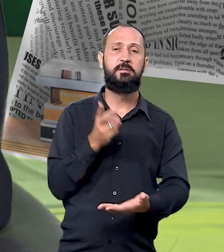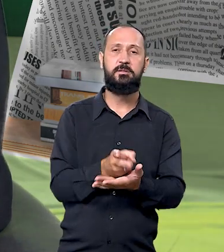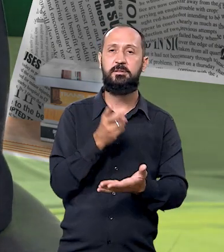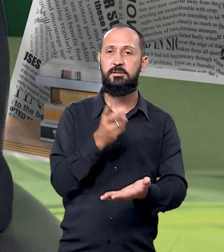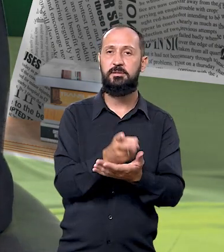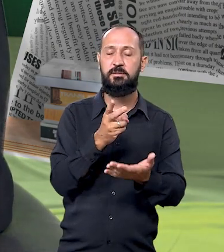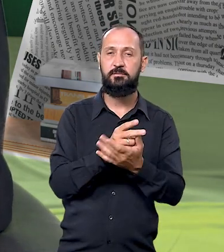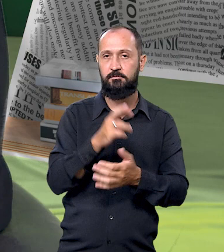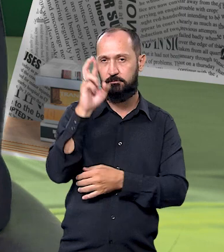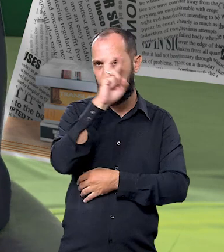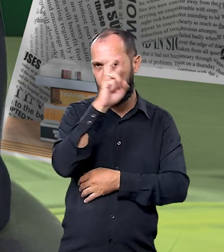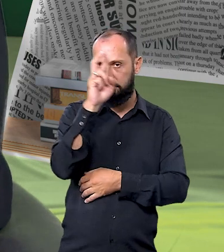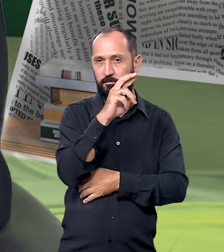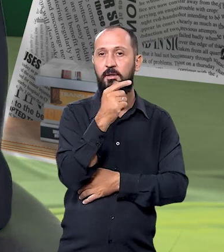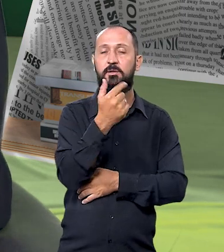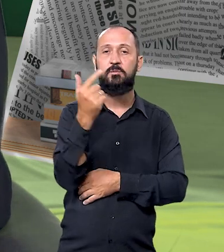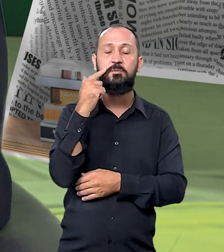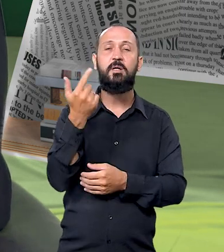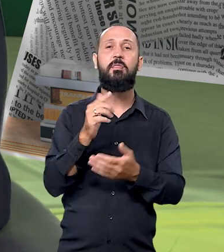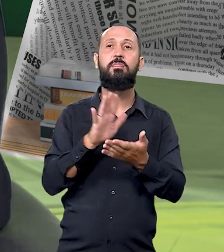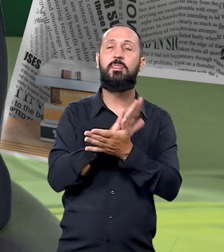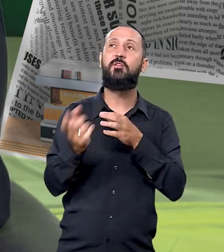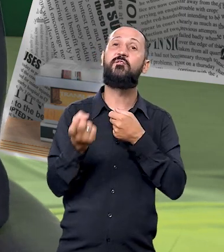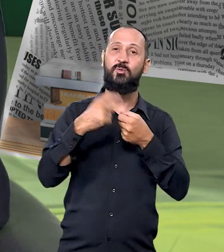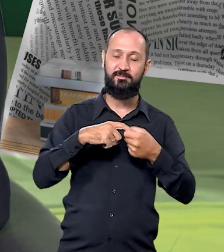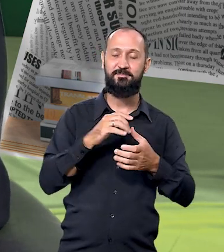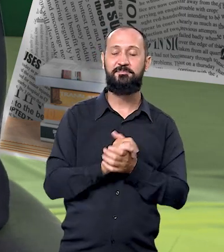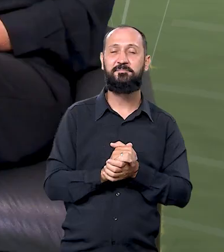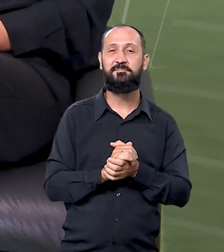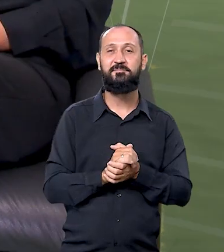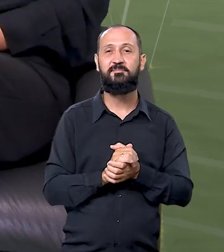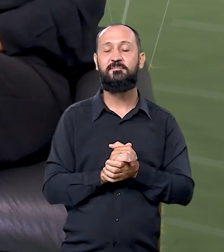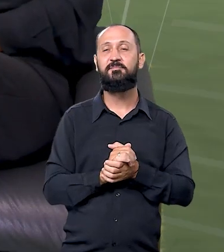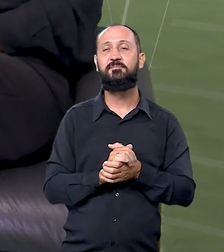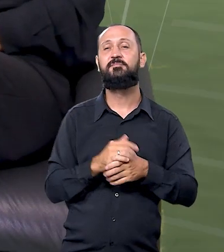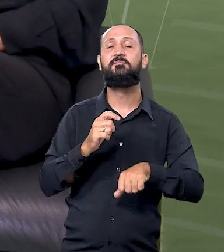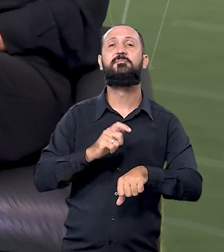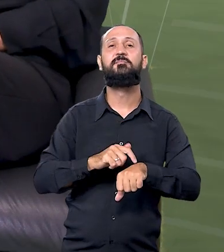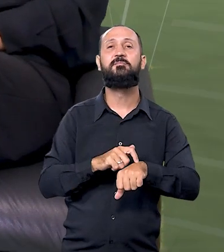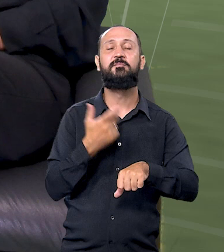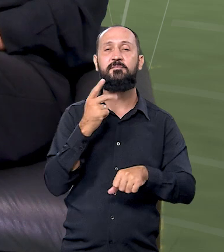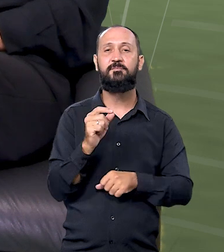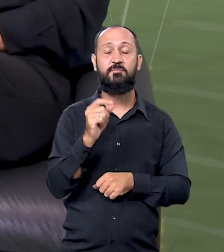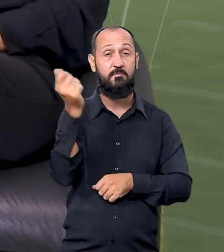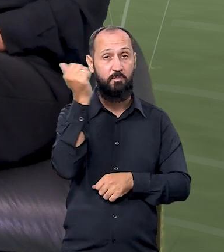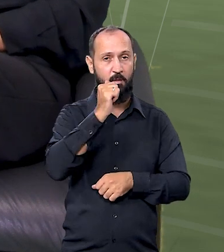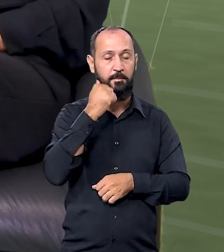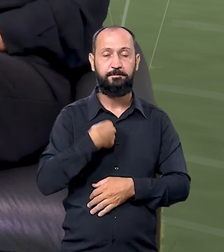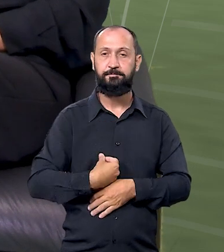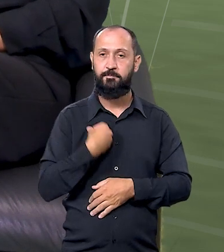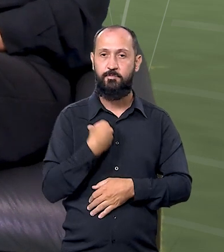estar constantemente em vigilância, para não dar nenhum passo para trás, né? Manu, e quando a gente fala da questão